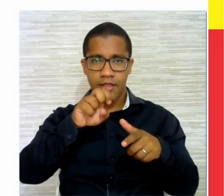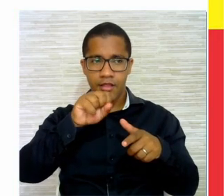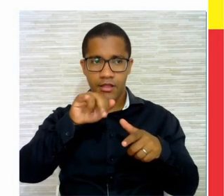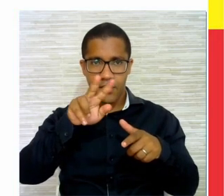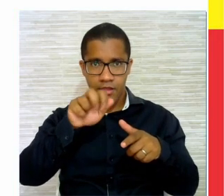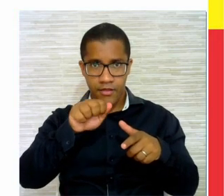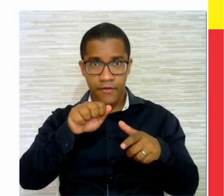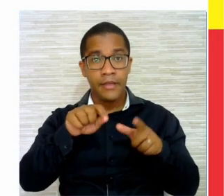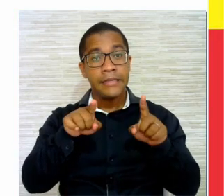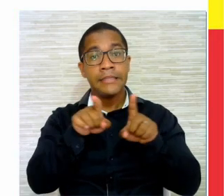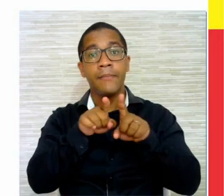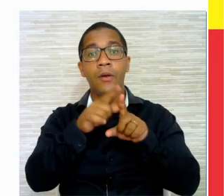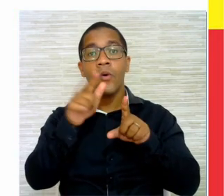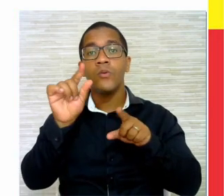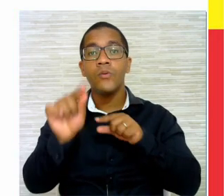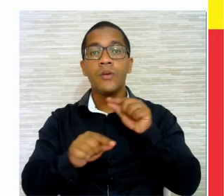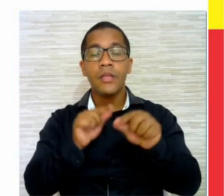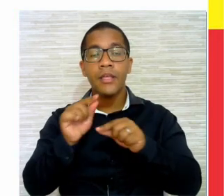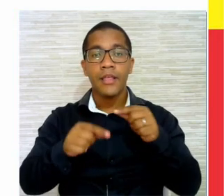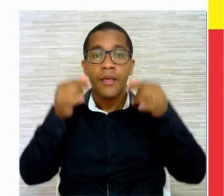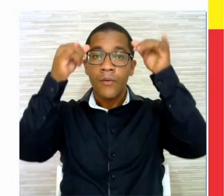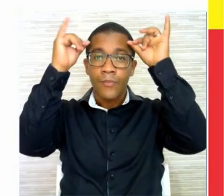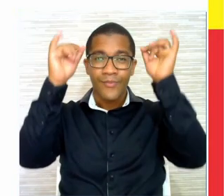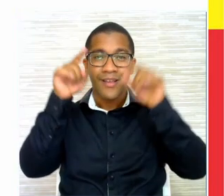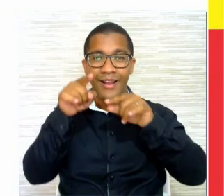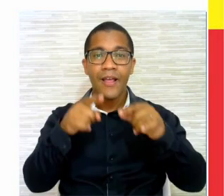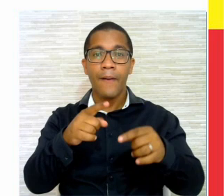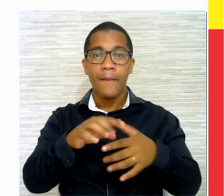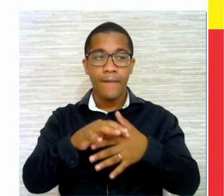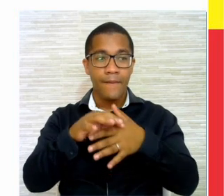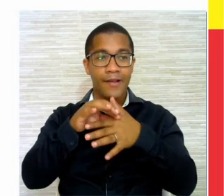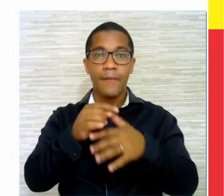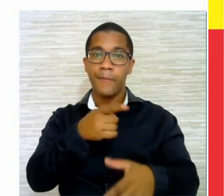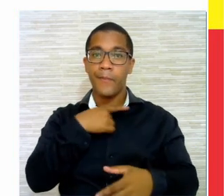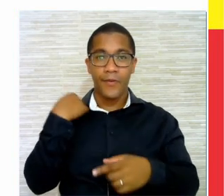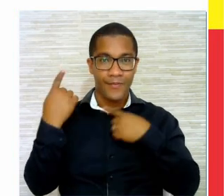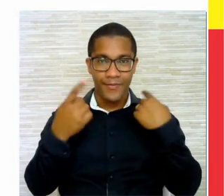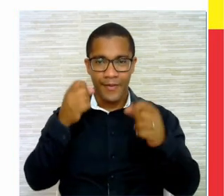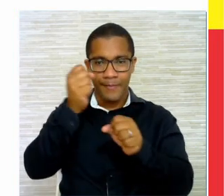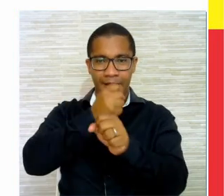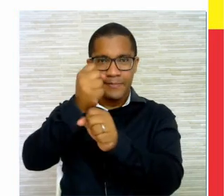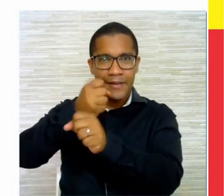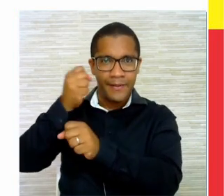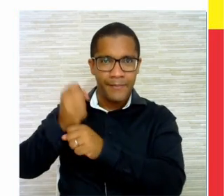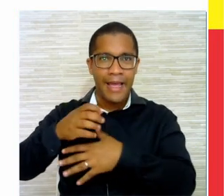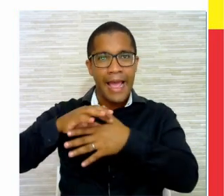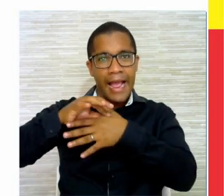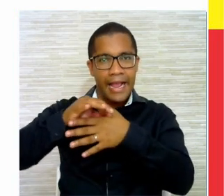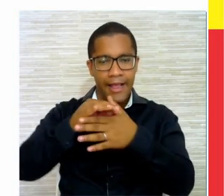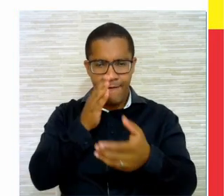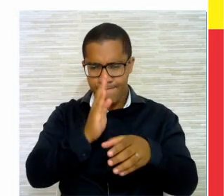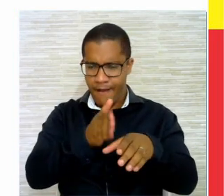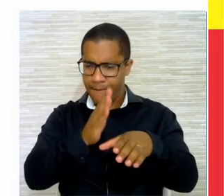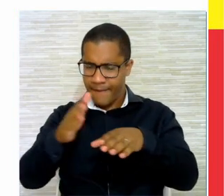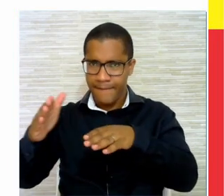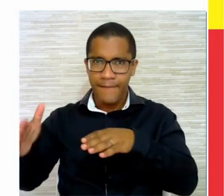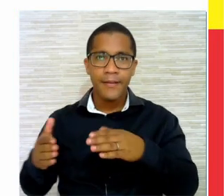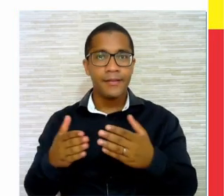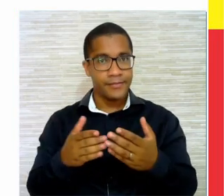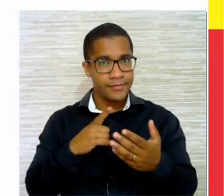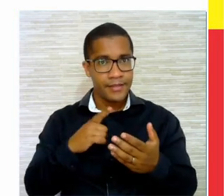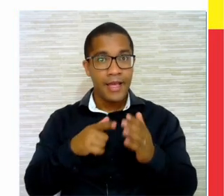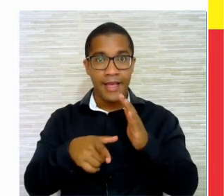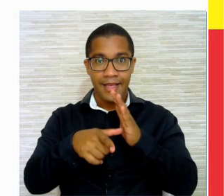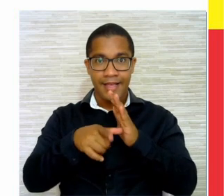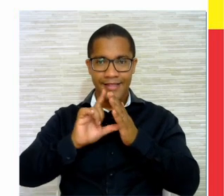a pecuária de corte, observa na tela. Existe aí, que vocês estão vendo aí, um grande frigorífico, né? Fazendo os cortes da carne. Então, aquele